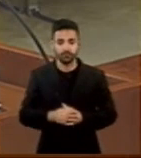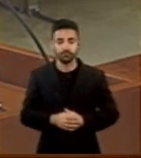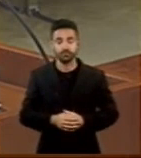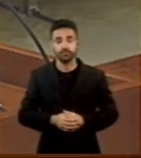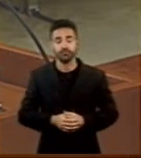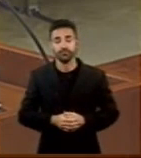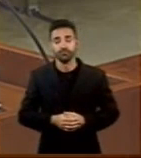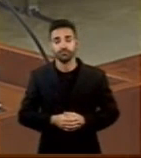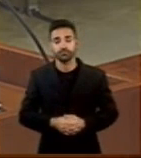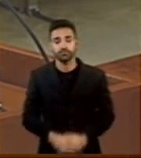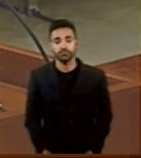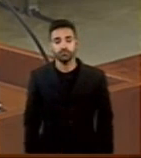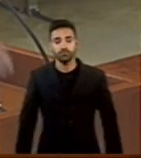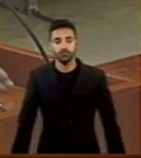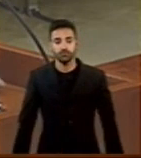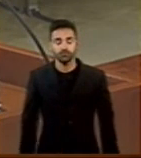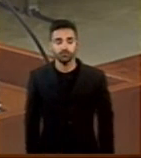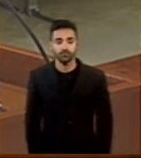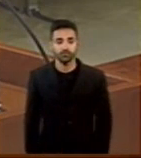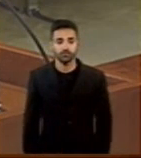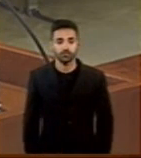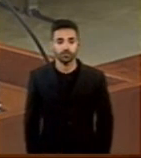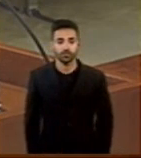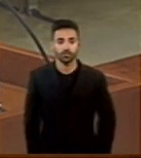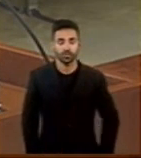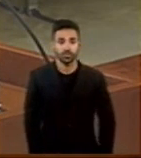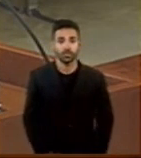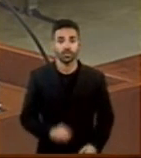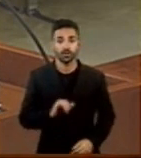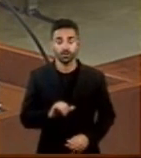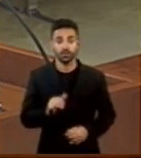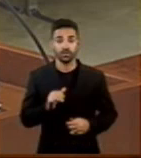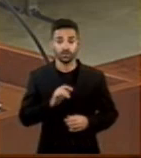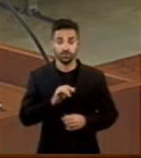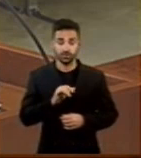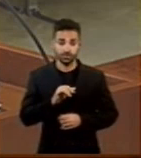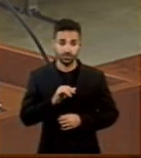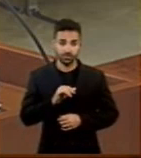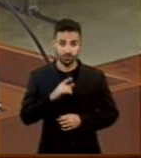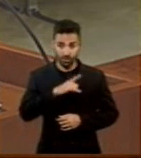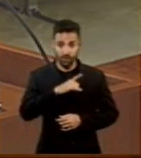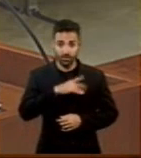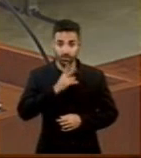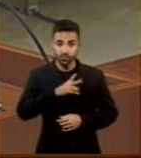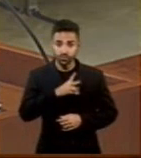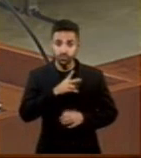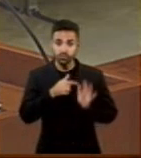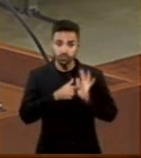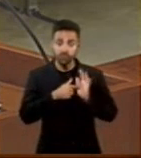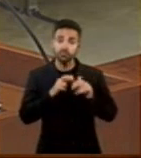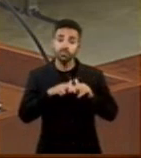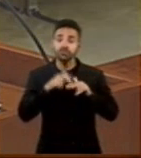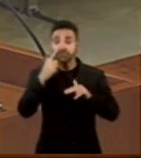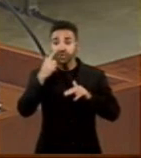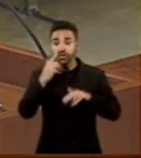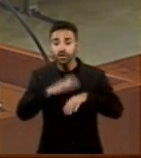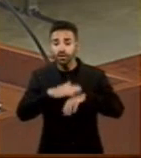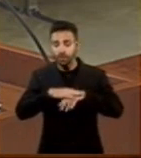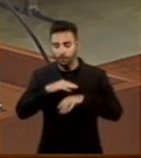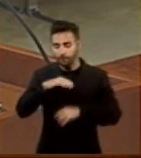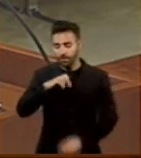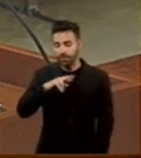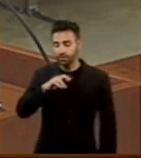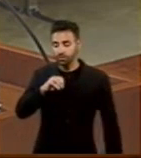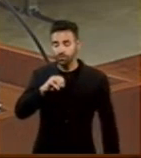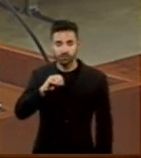Ultrapassado também esse óbice, caso se entenda que foi recepcionado e que não está extinto, aí esbarraríamos numa questão meritória, Excelências, que, com